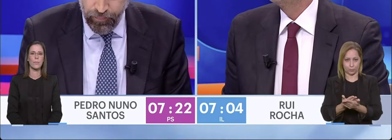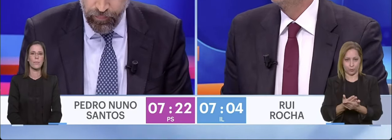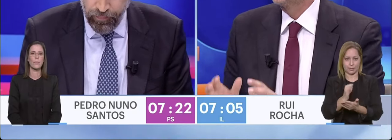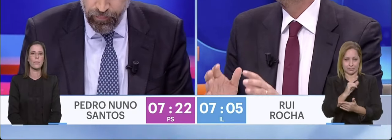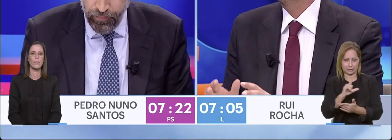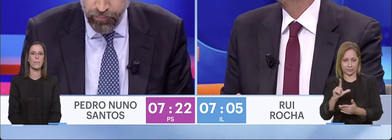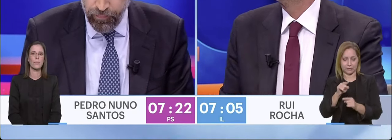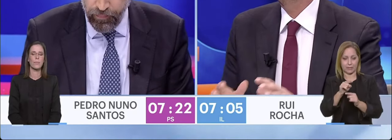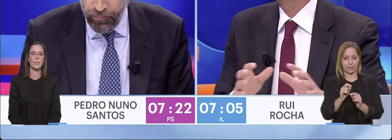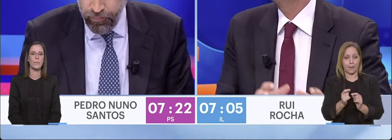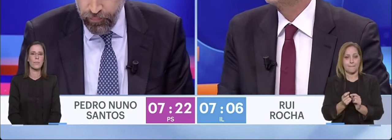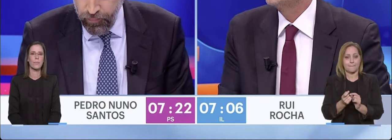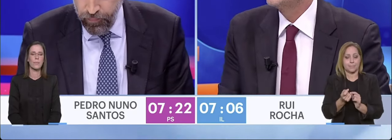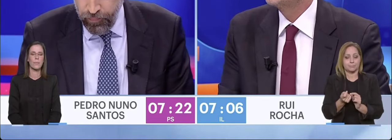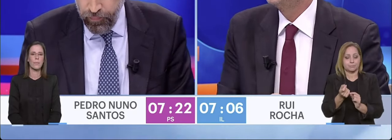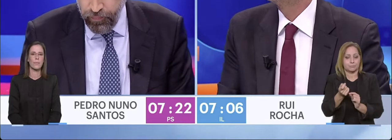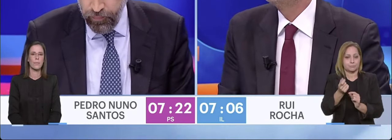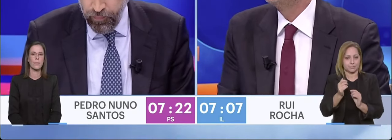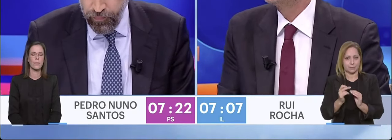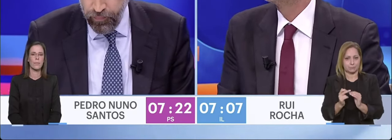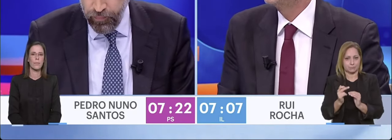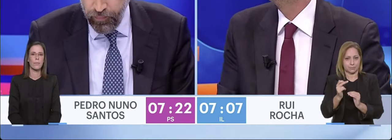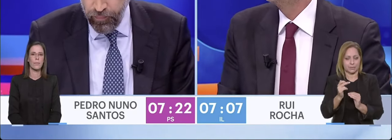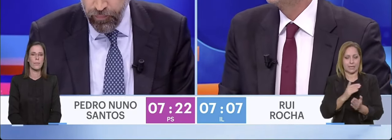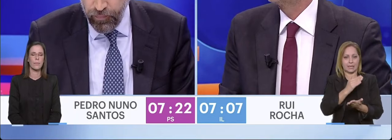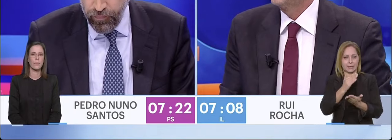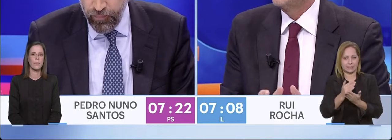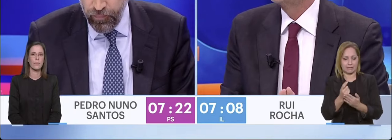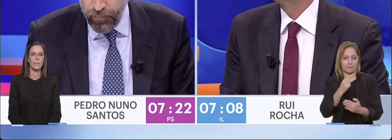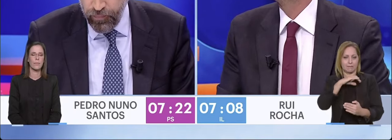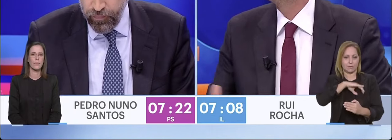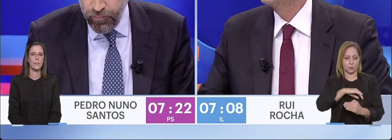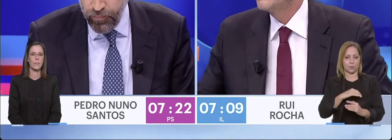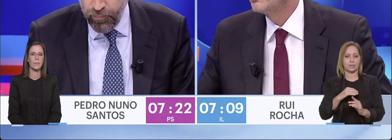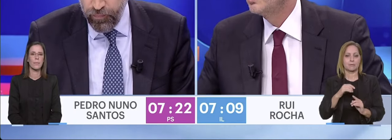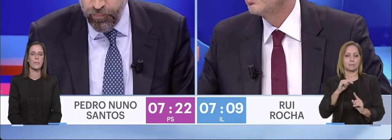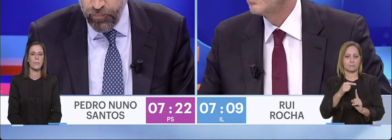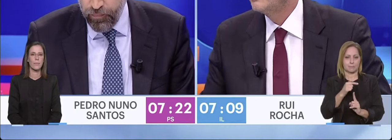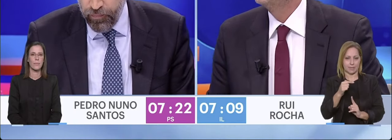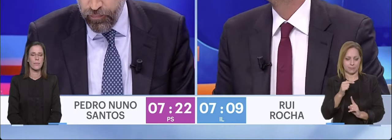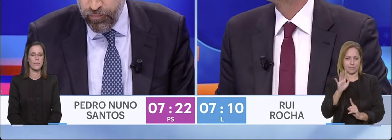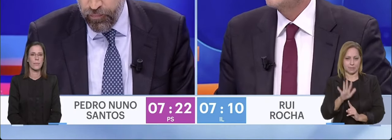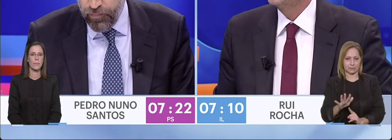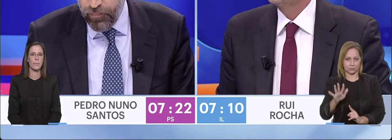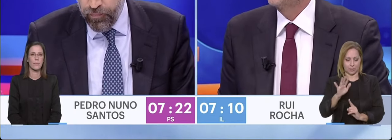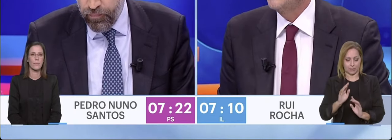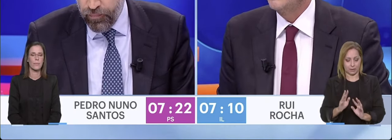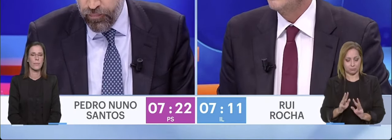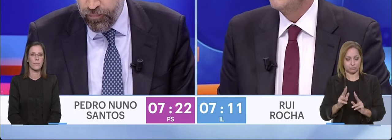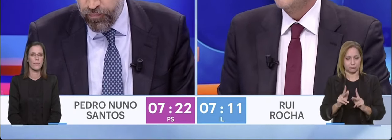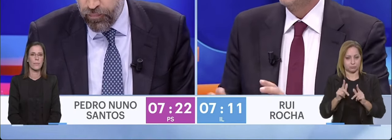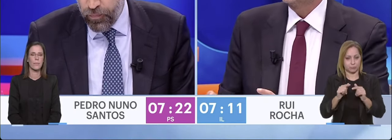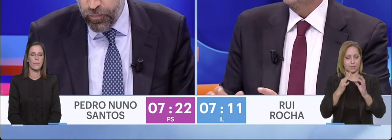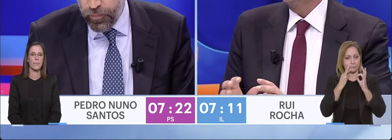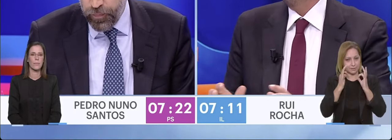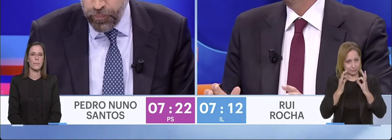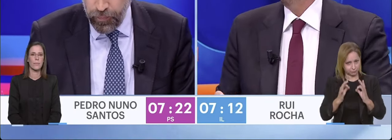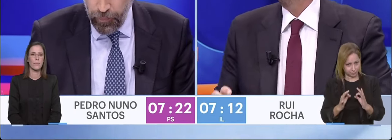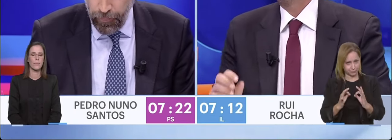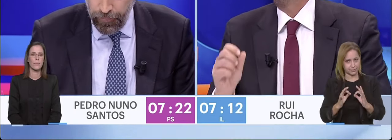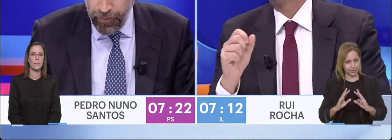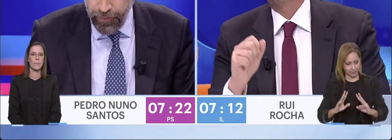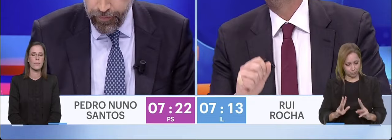é progressivo porque se baseia em isenções até o valor do salário mínimo nacional portanto a progressividade constitucional está assegurada mas